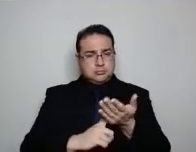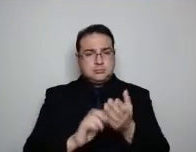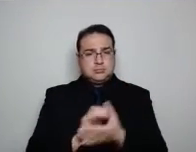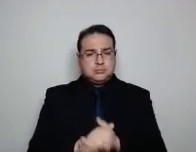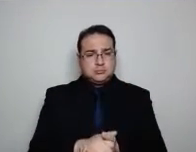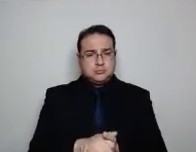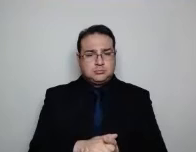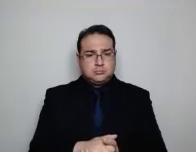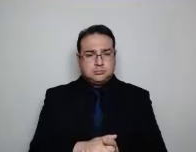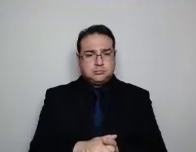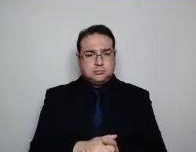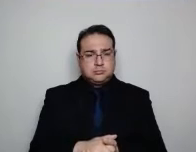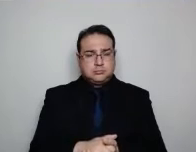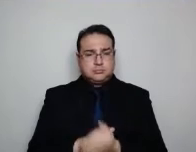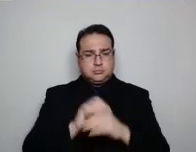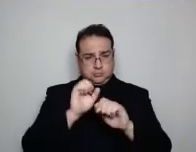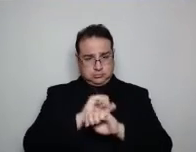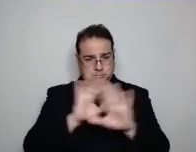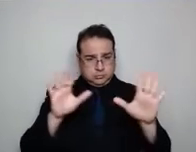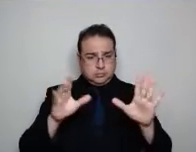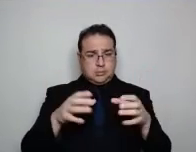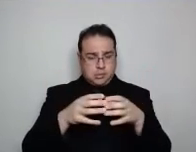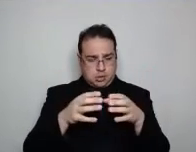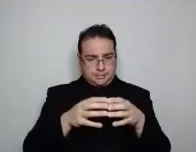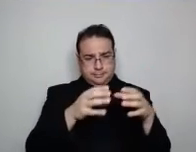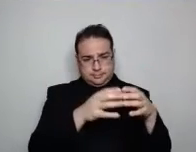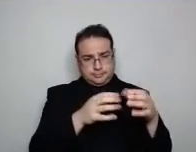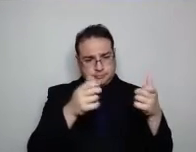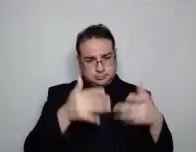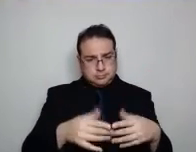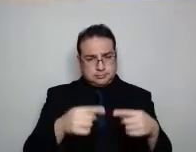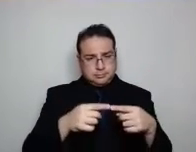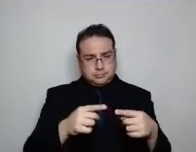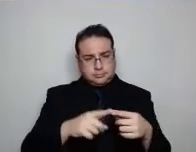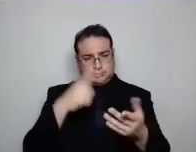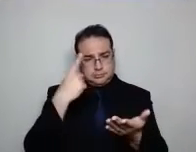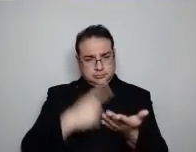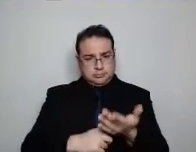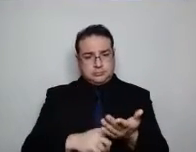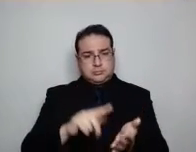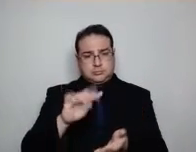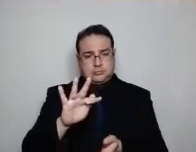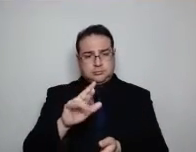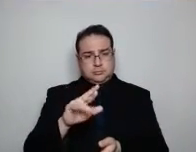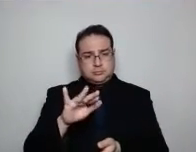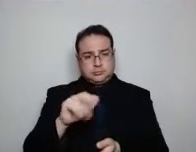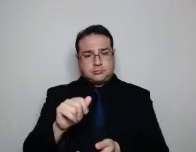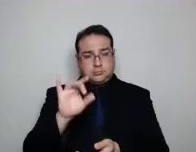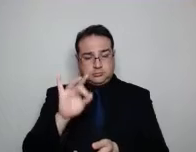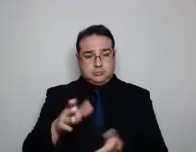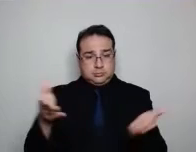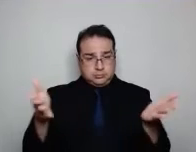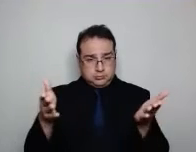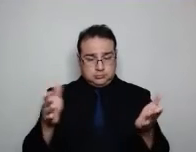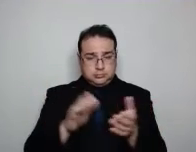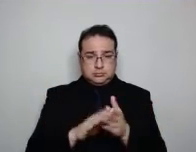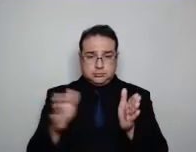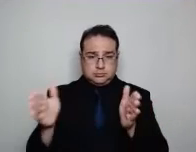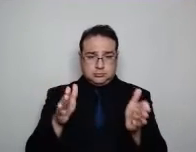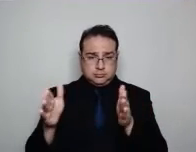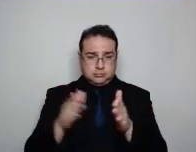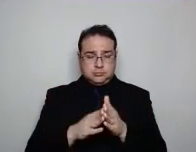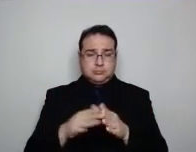ficou dito pelas partes que esse acordo, dessa forma, era só durante o período de férias